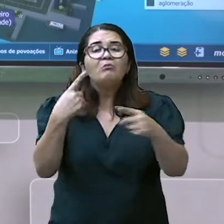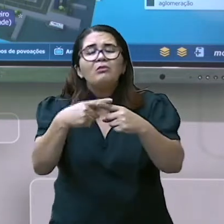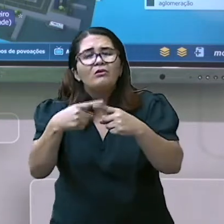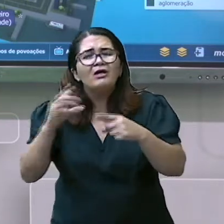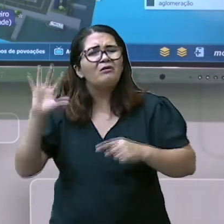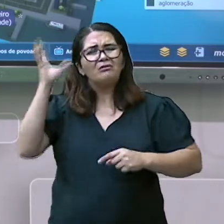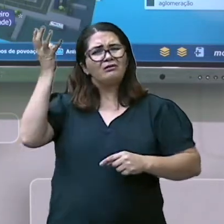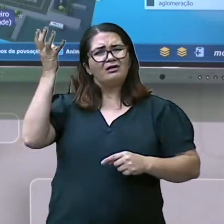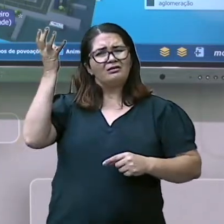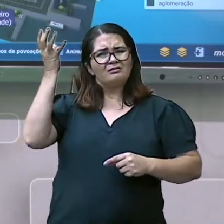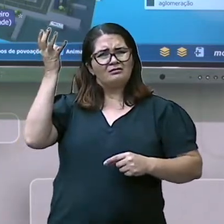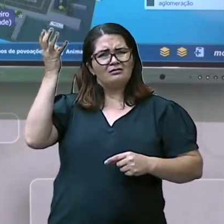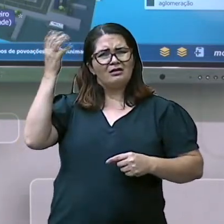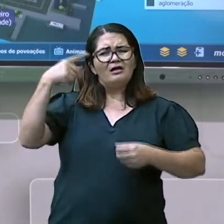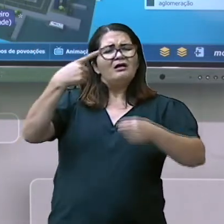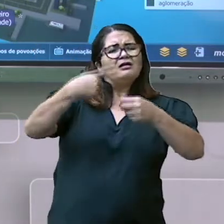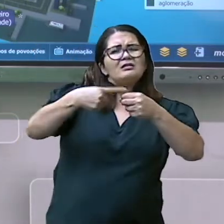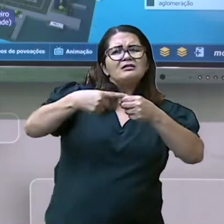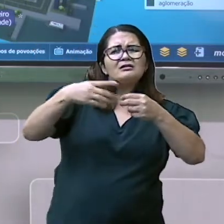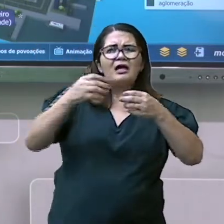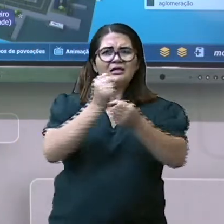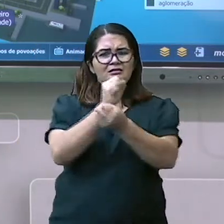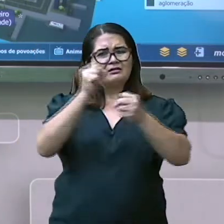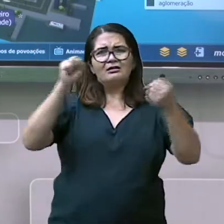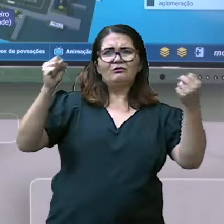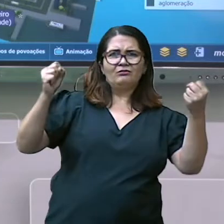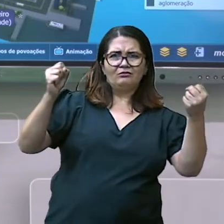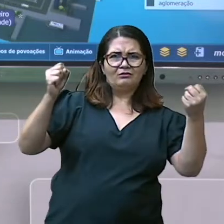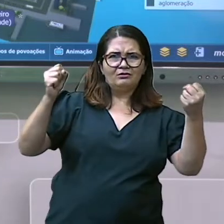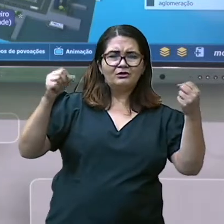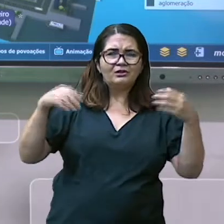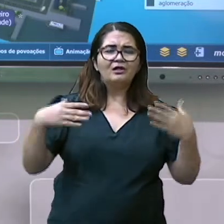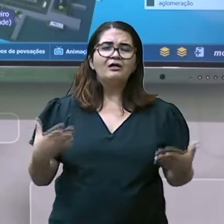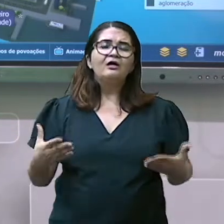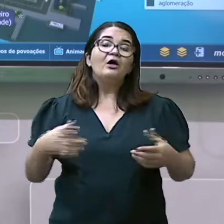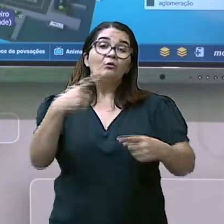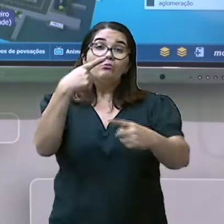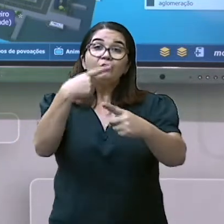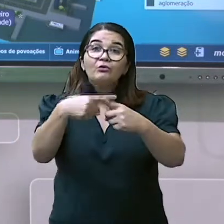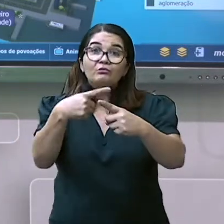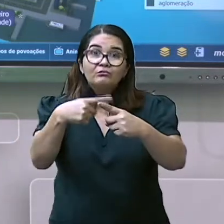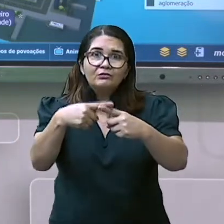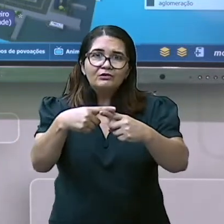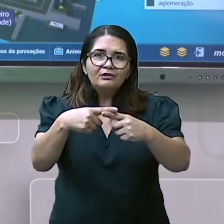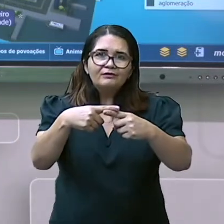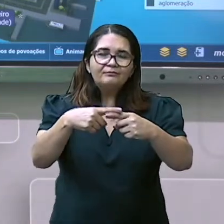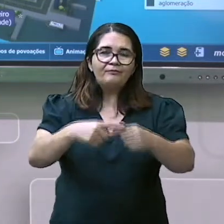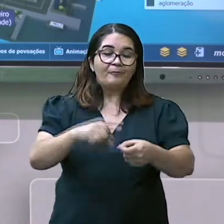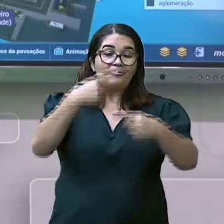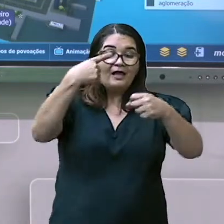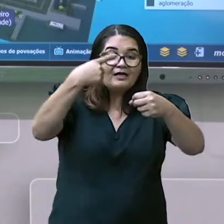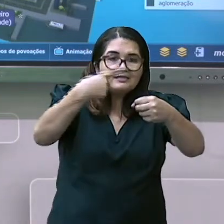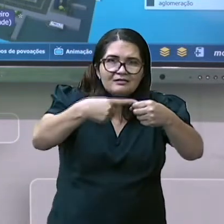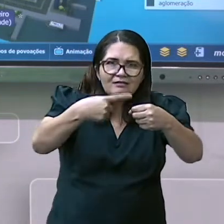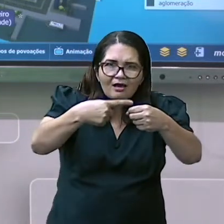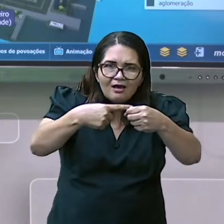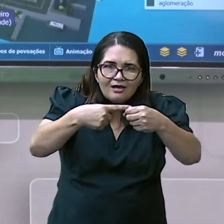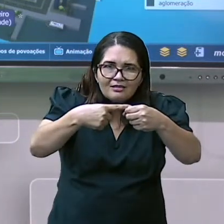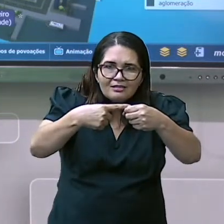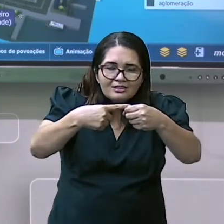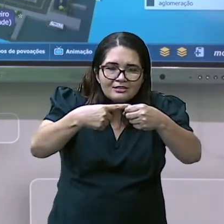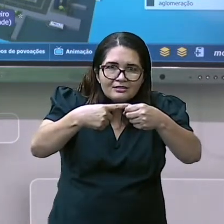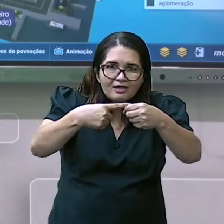A população mundial, ela cresceu de tal maneira que